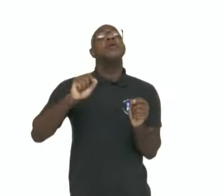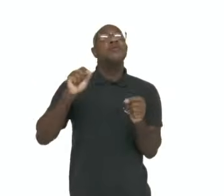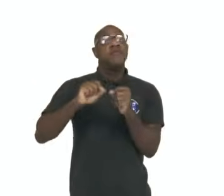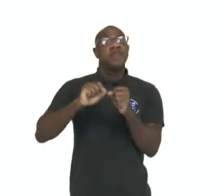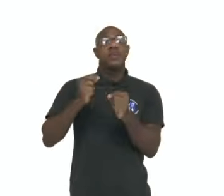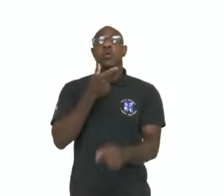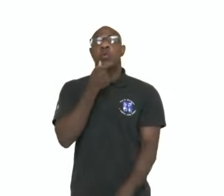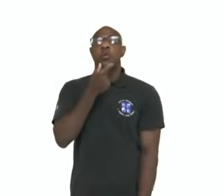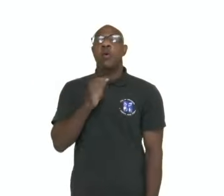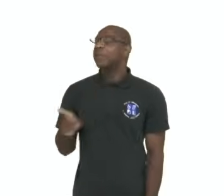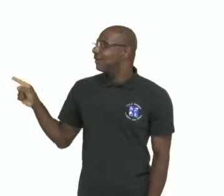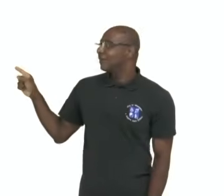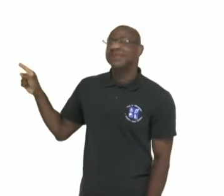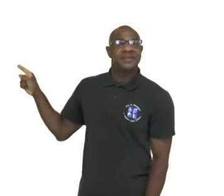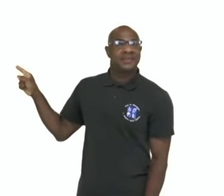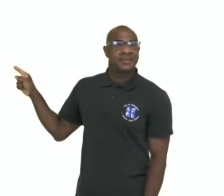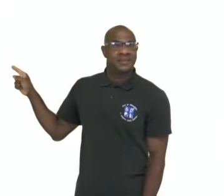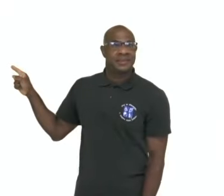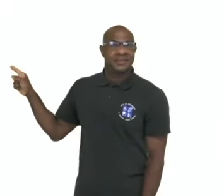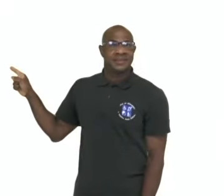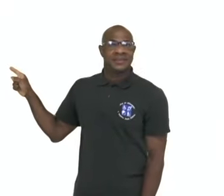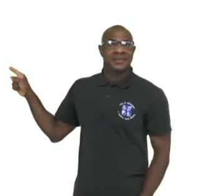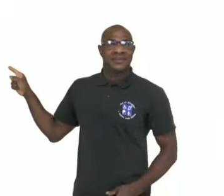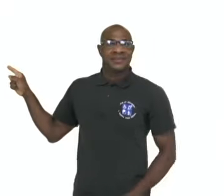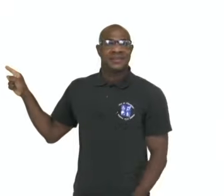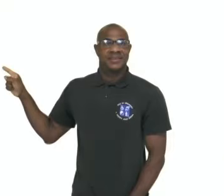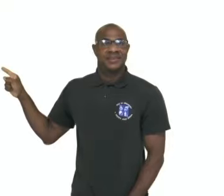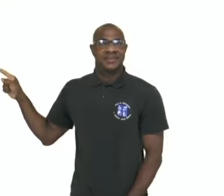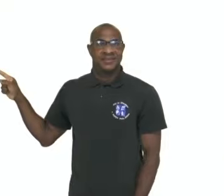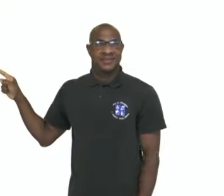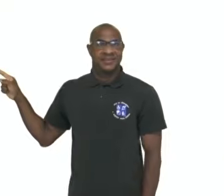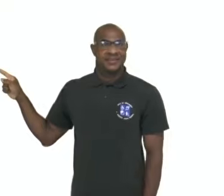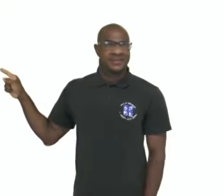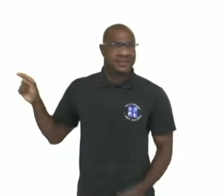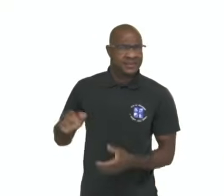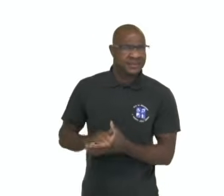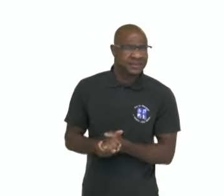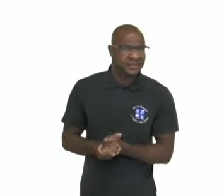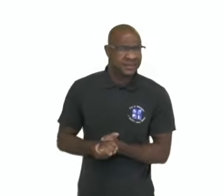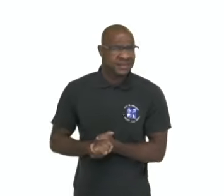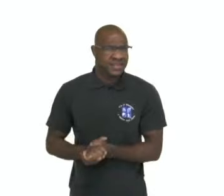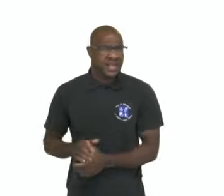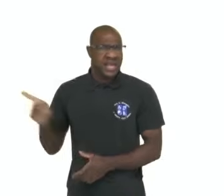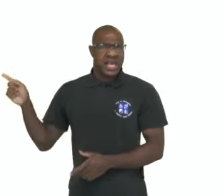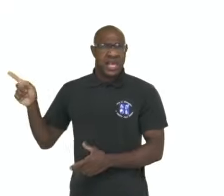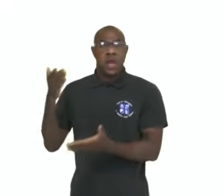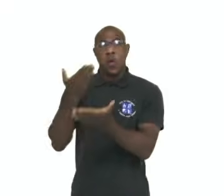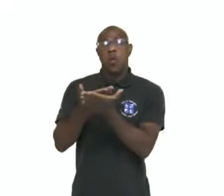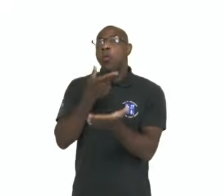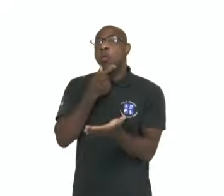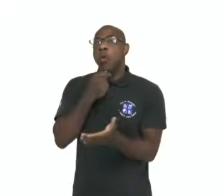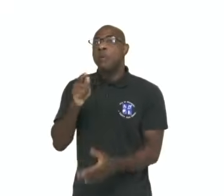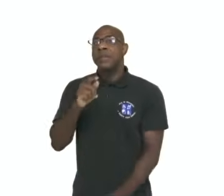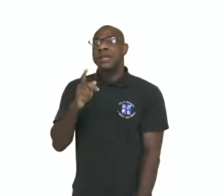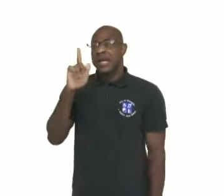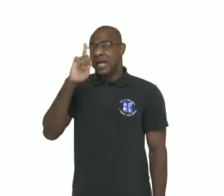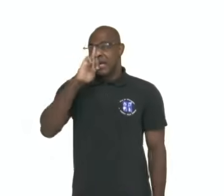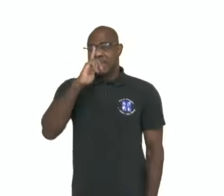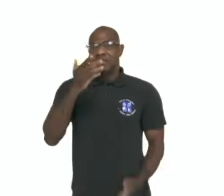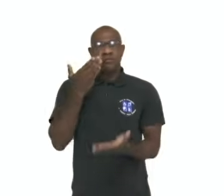ele aqui, Tales de Mileto. Olha esse cidadão aqui. Um estudioso grego que viveu por volta dos anos